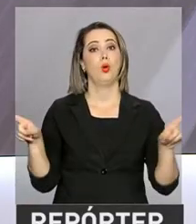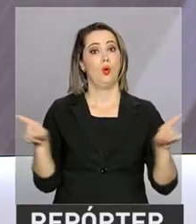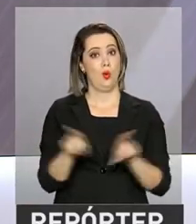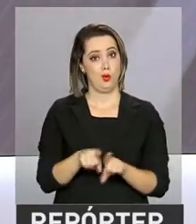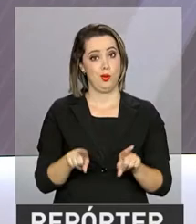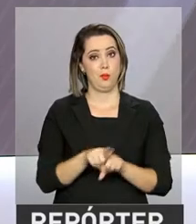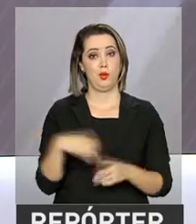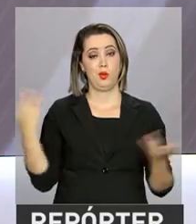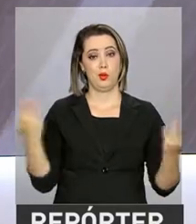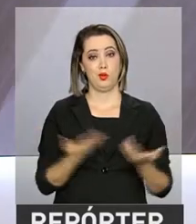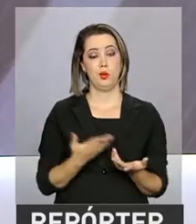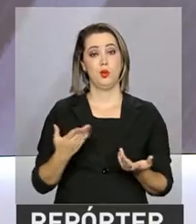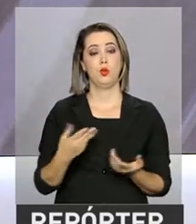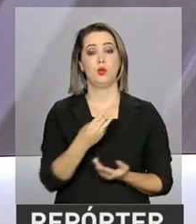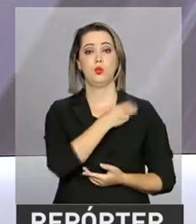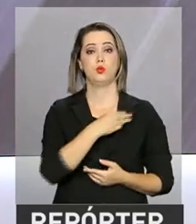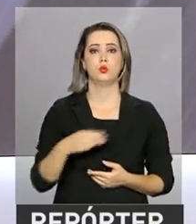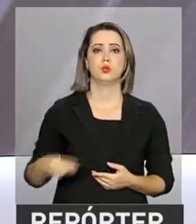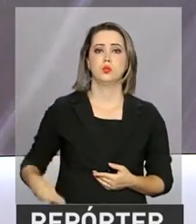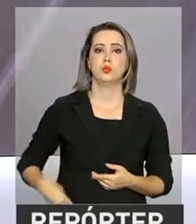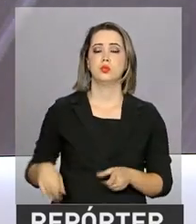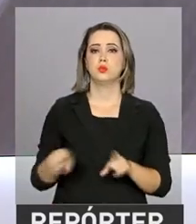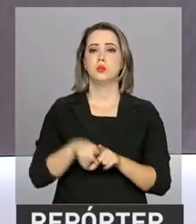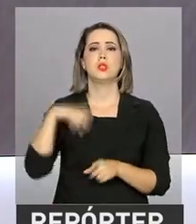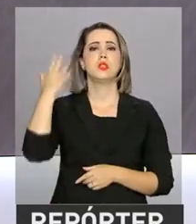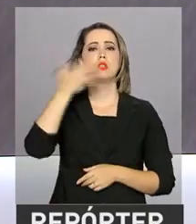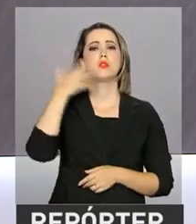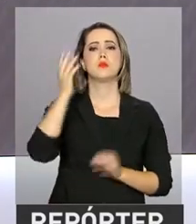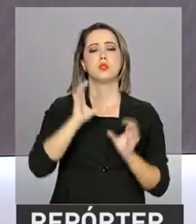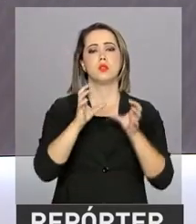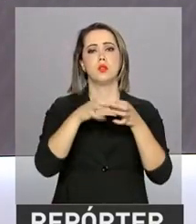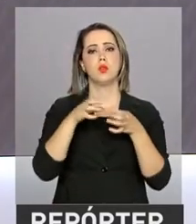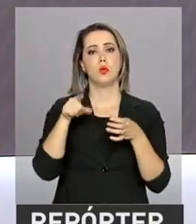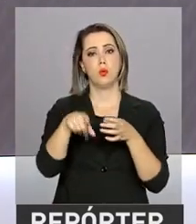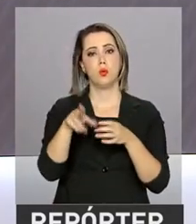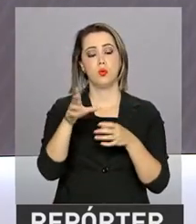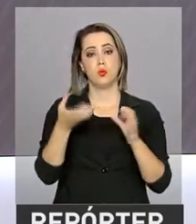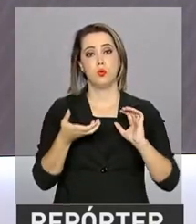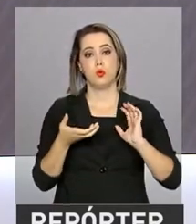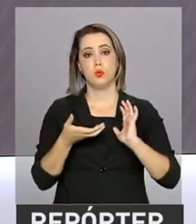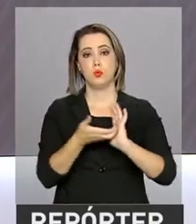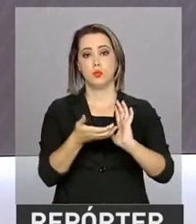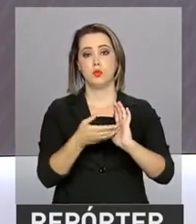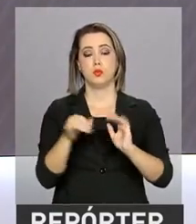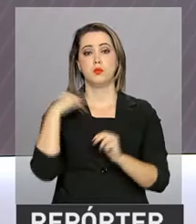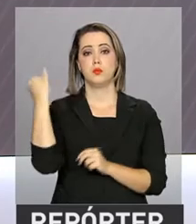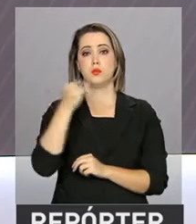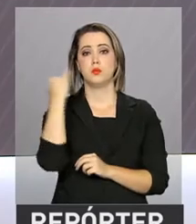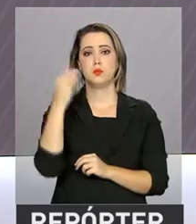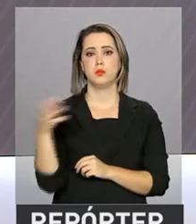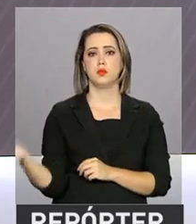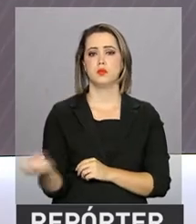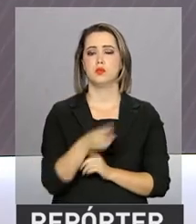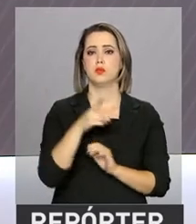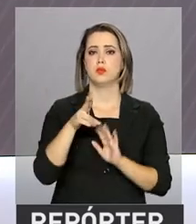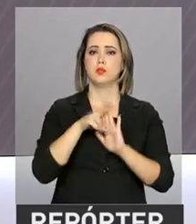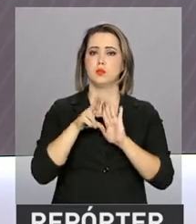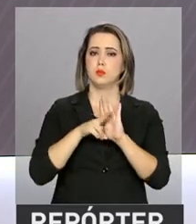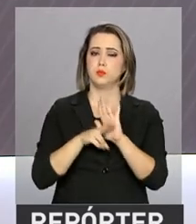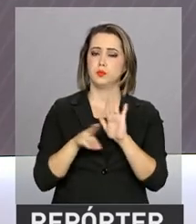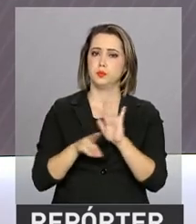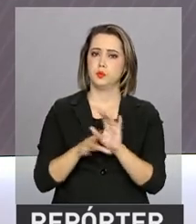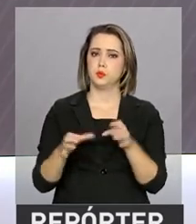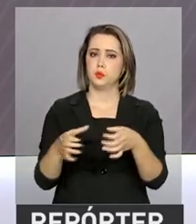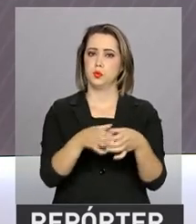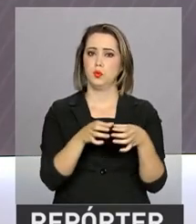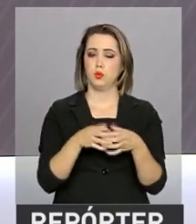Fazenda explica na comissão que analisa a reforma da Previdência, na Câmara, a importância de uma reformulação do setor.